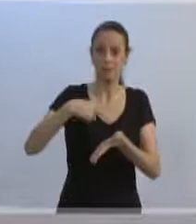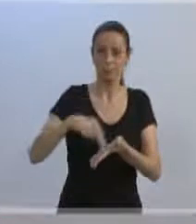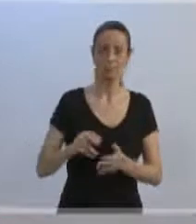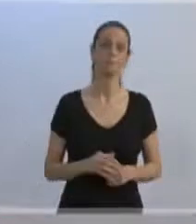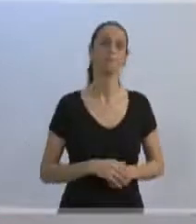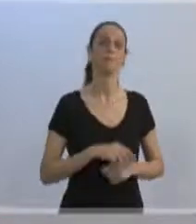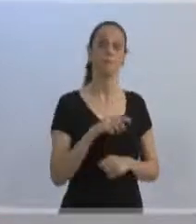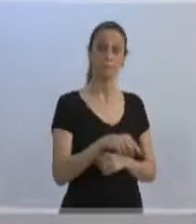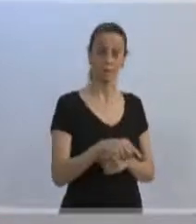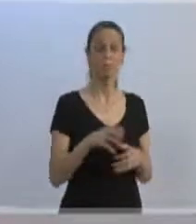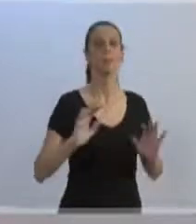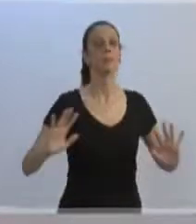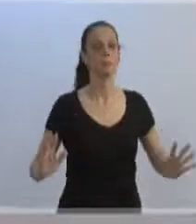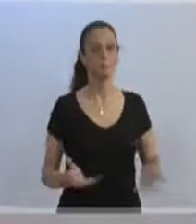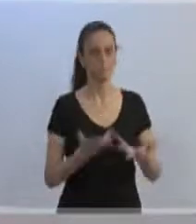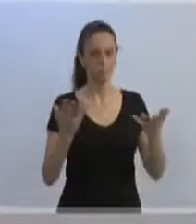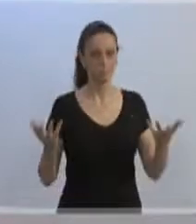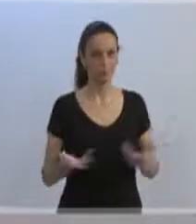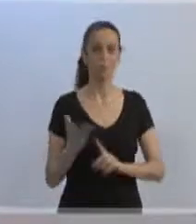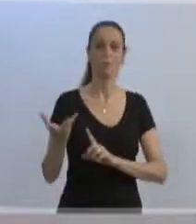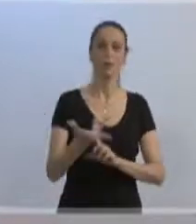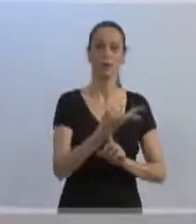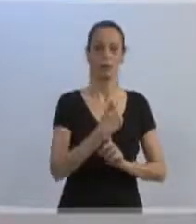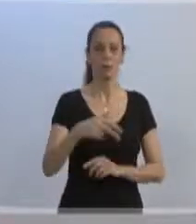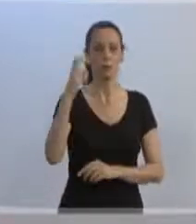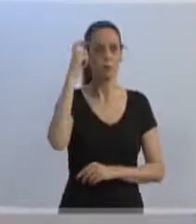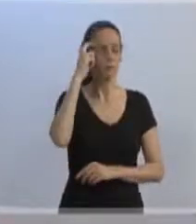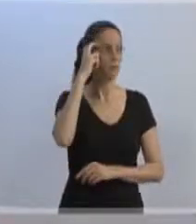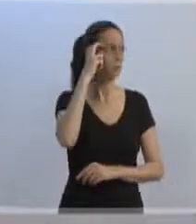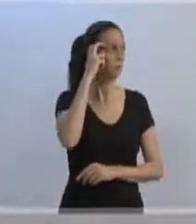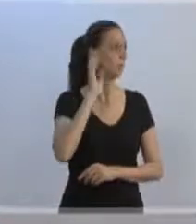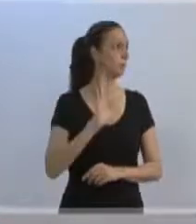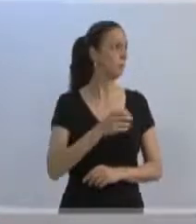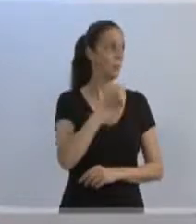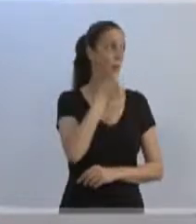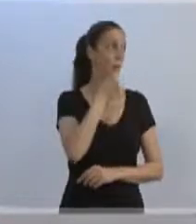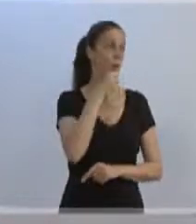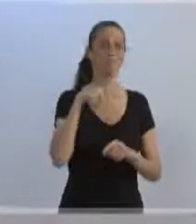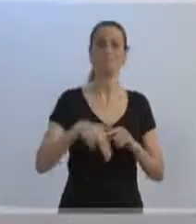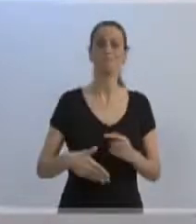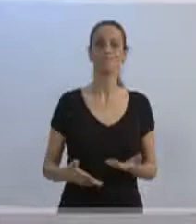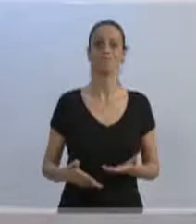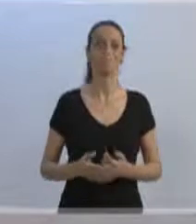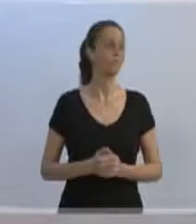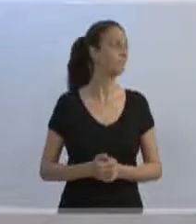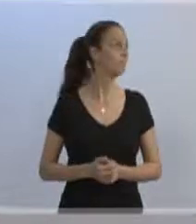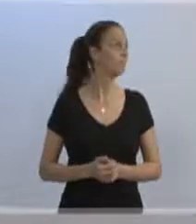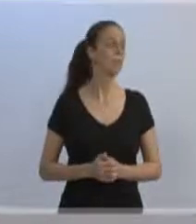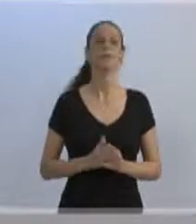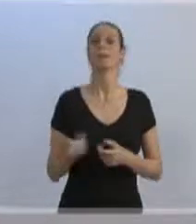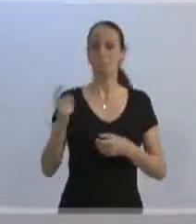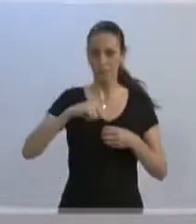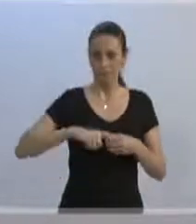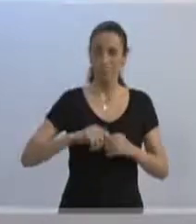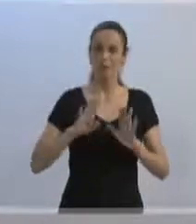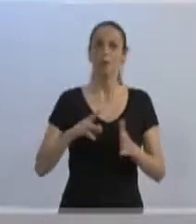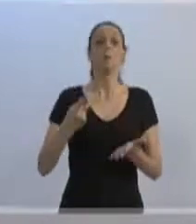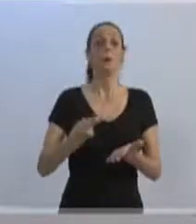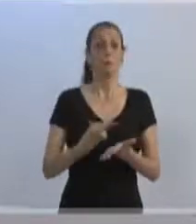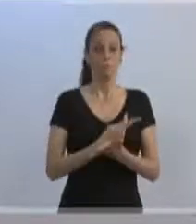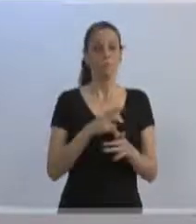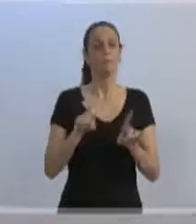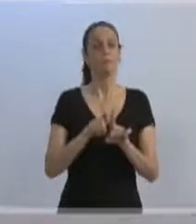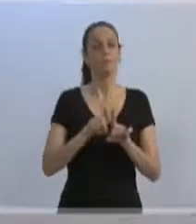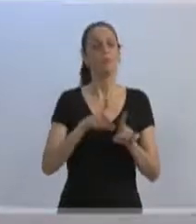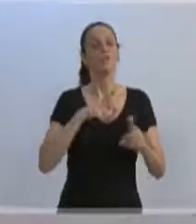colméia busca movimentar o mercado de arte cultura regional valorizando os artistas como profissionais o evento contou também com